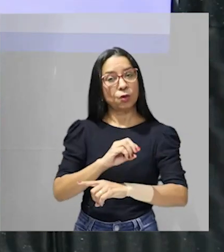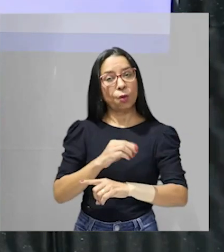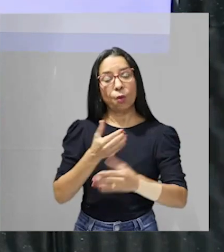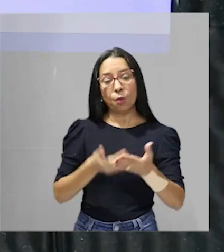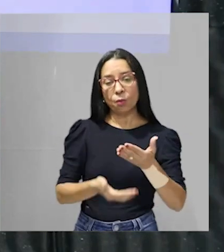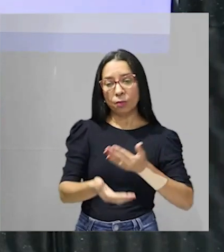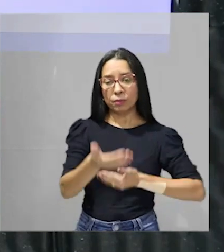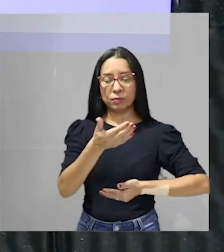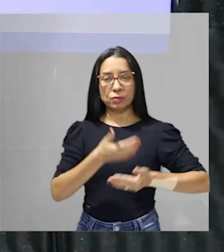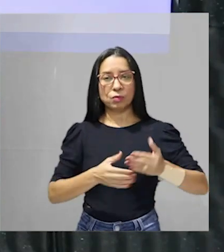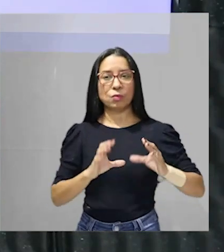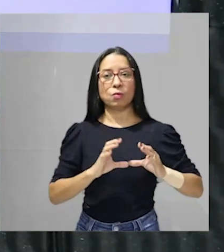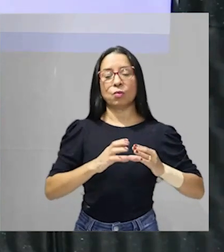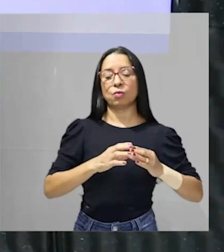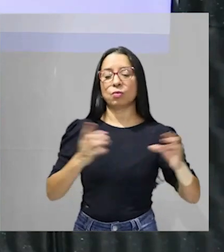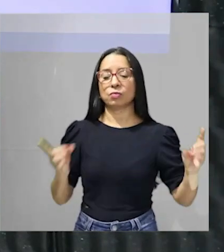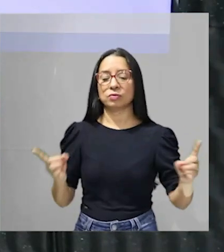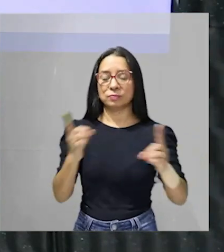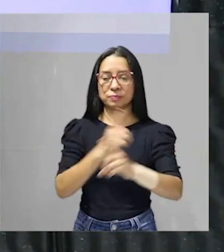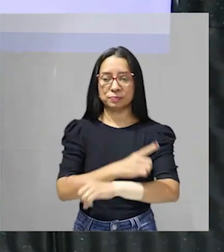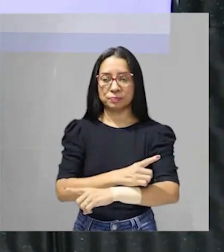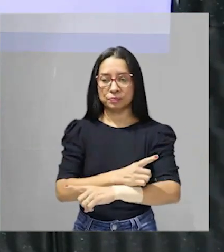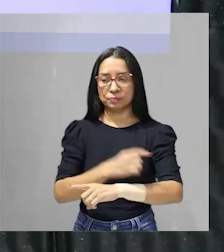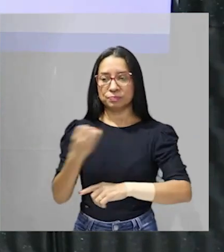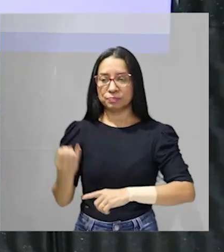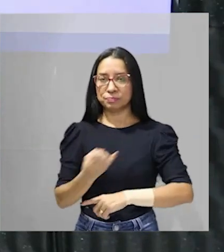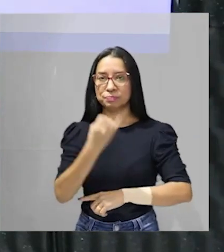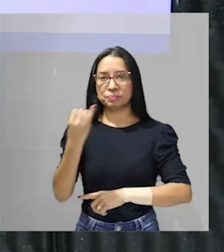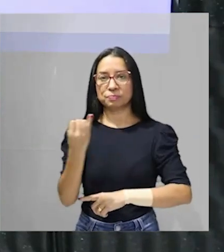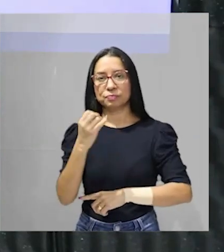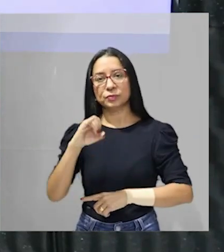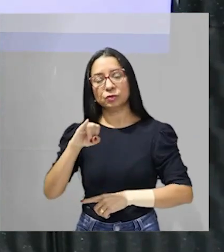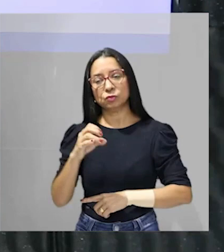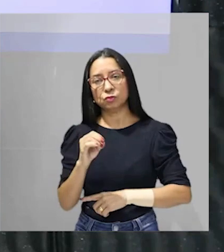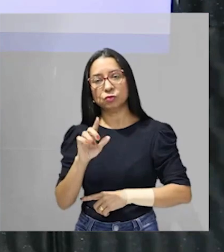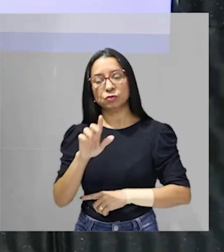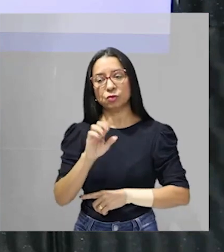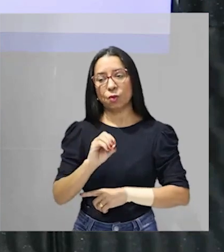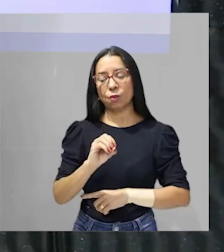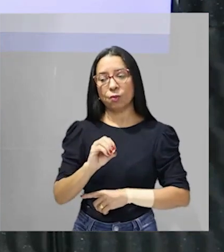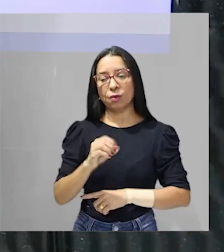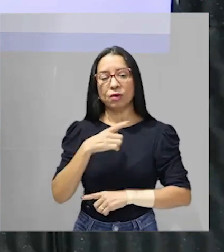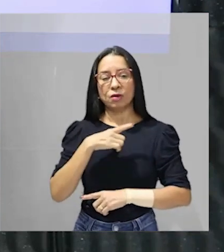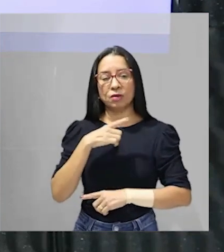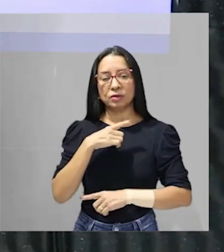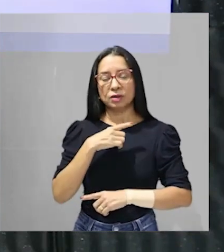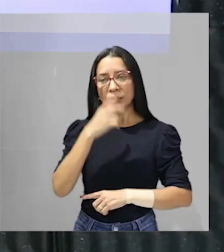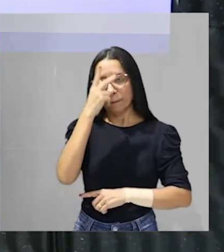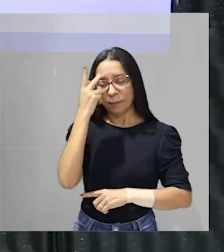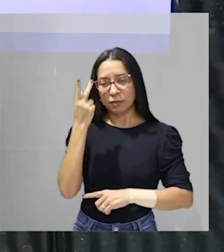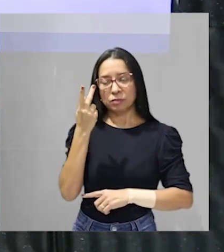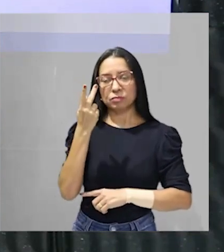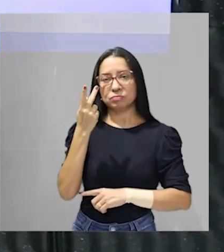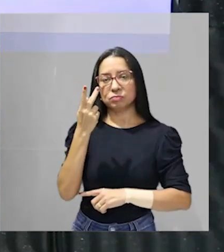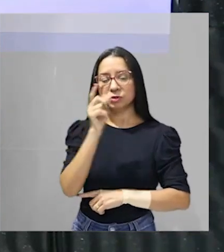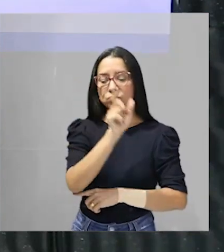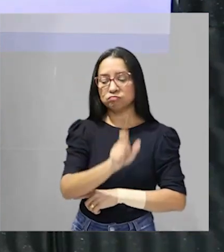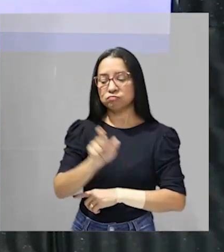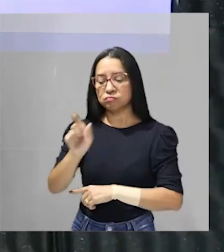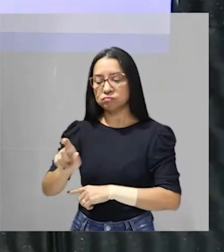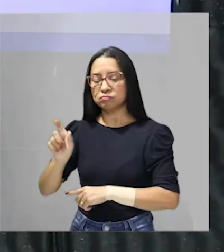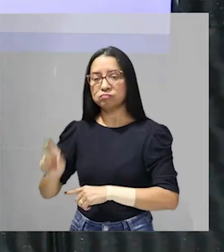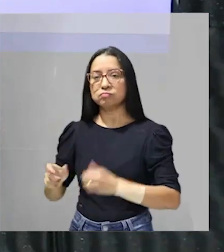com grupos de aniversários é importante que um jogo tenha indivíduos interagindo então